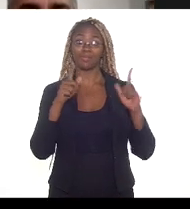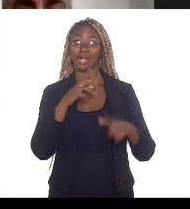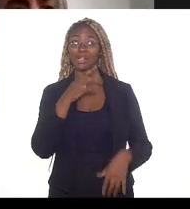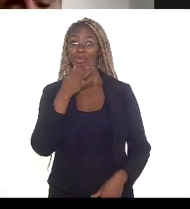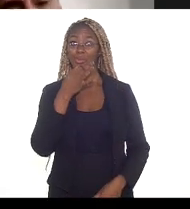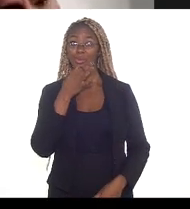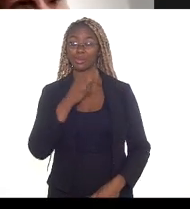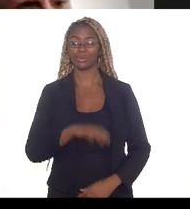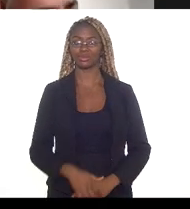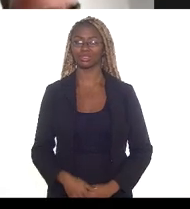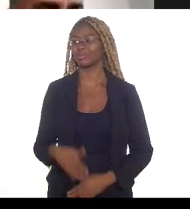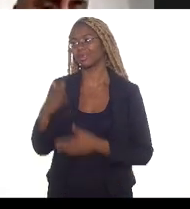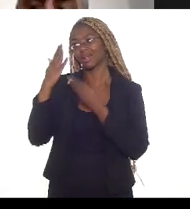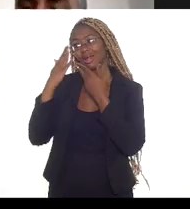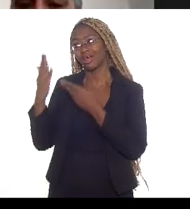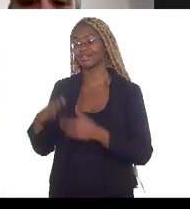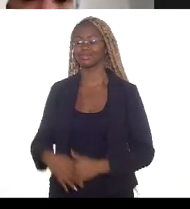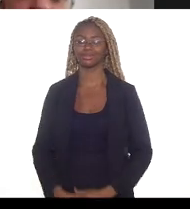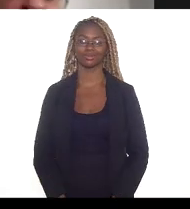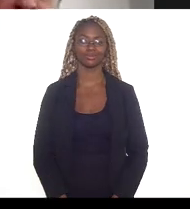Obrigado.